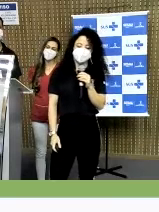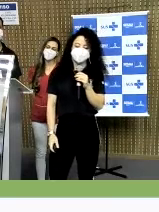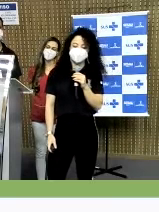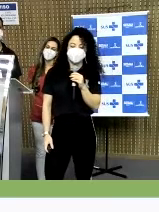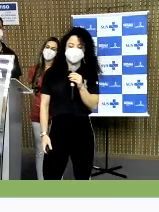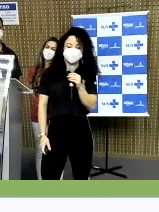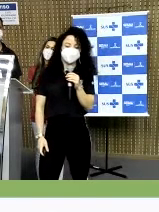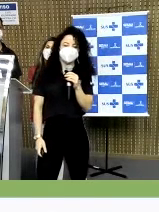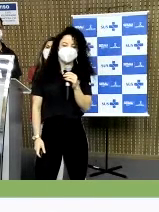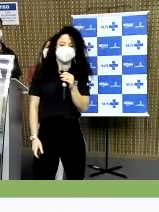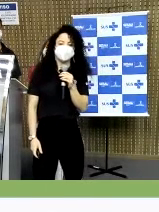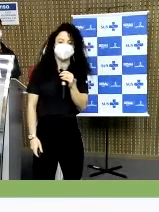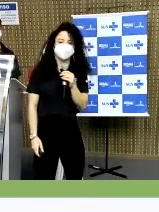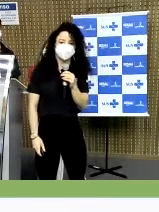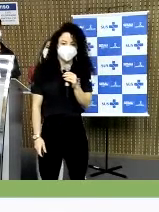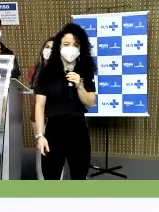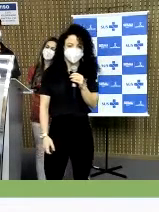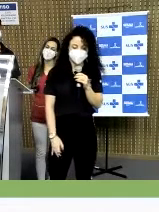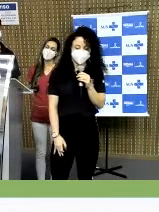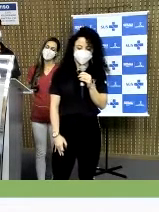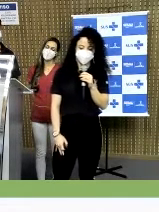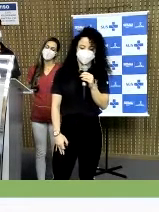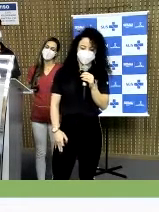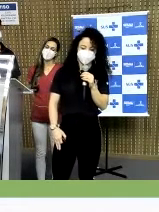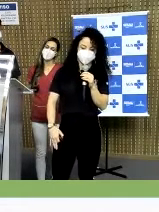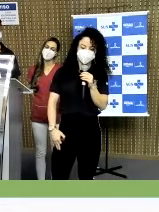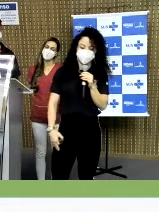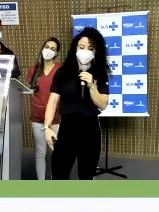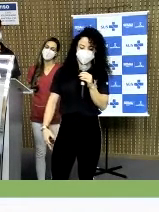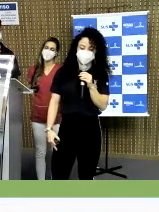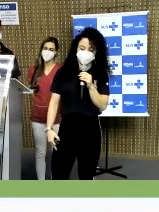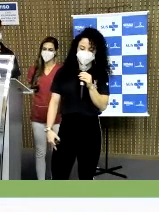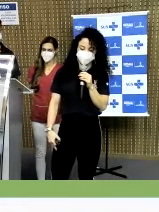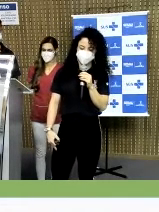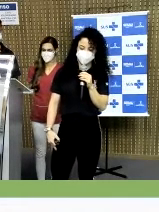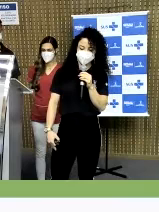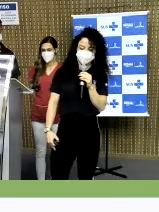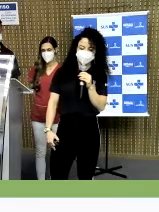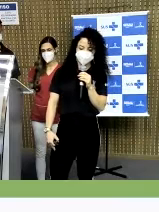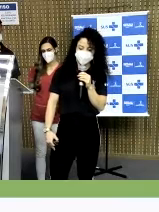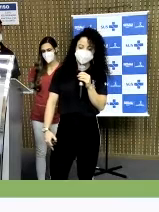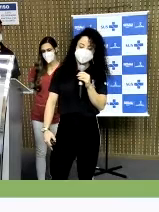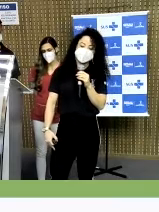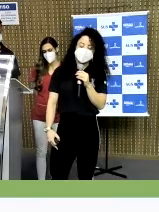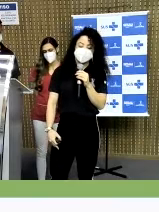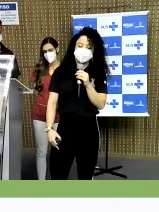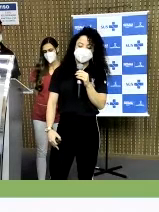Em relação ao pré-natal, nós na unidade temos um médico obstetra e ginecologista,